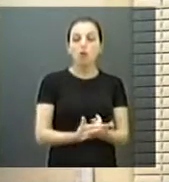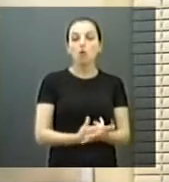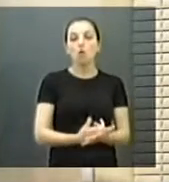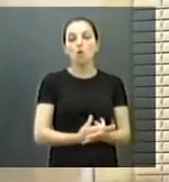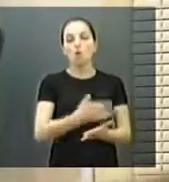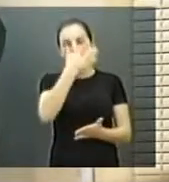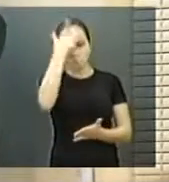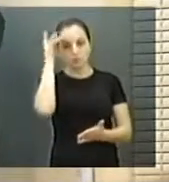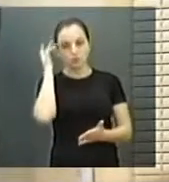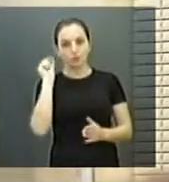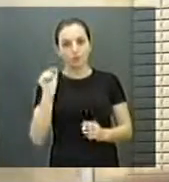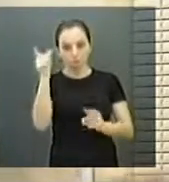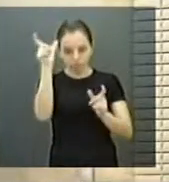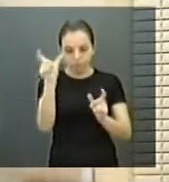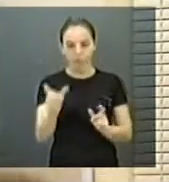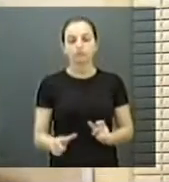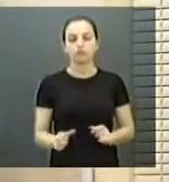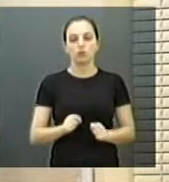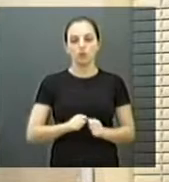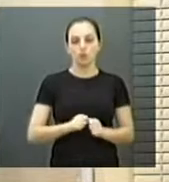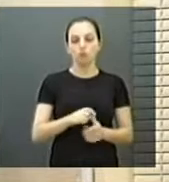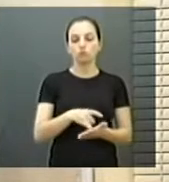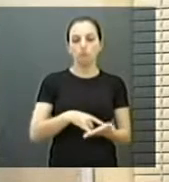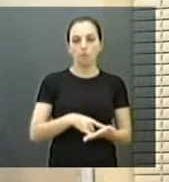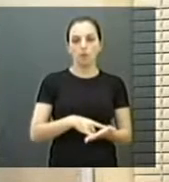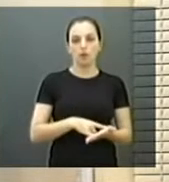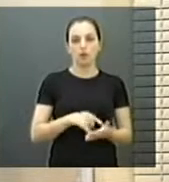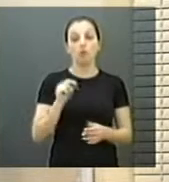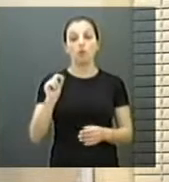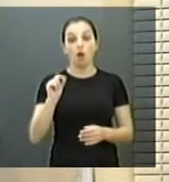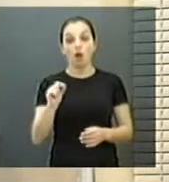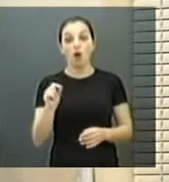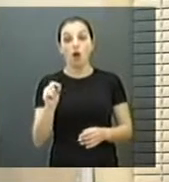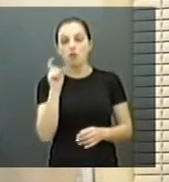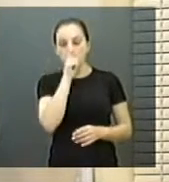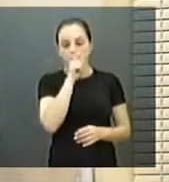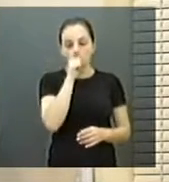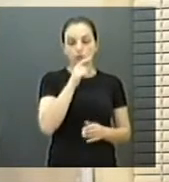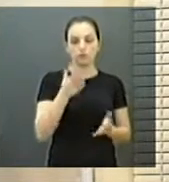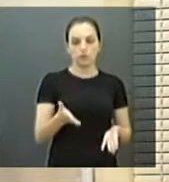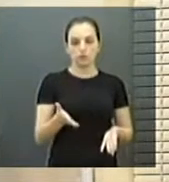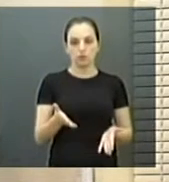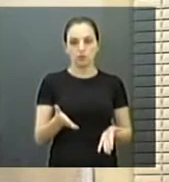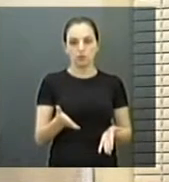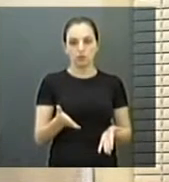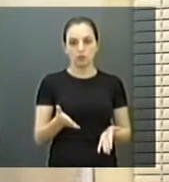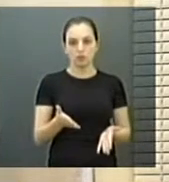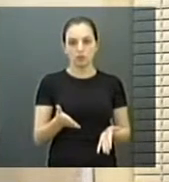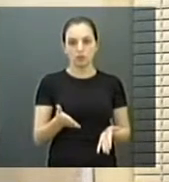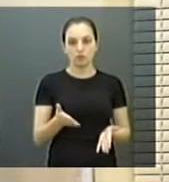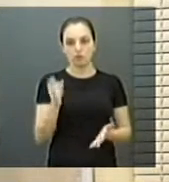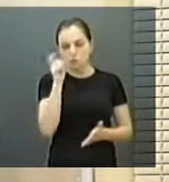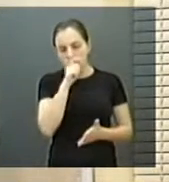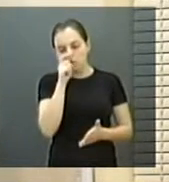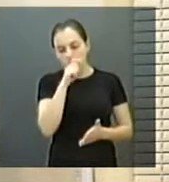é dizer em verdade. Aí é dizer em verdade. Não, pagou não, contratou o perito, é dizer em